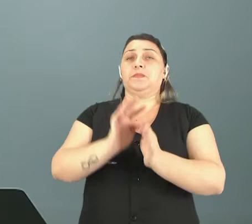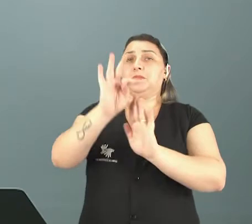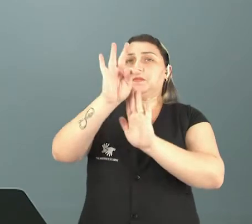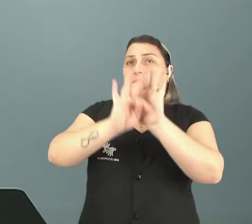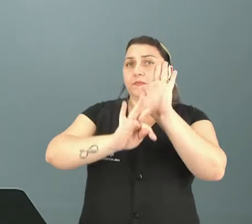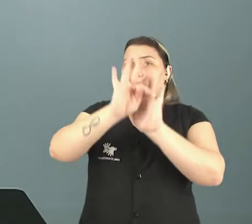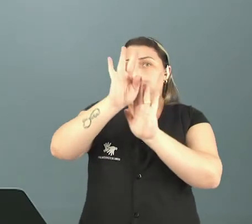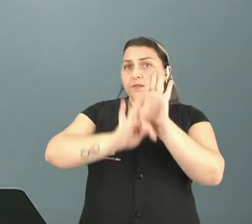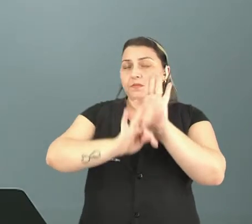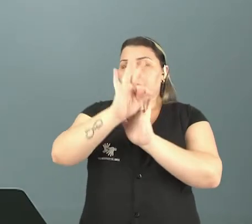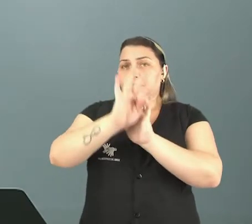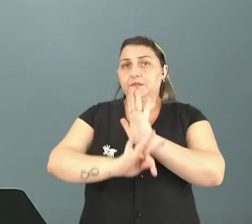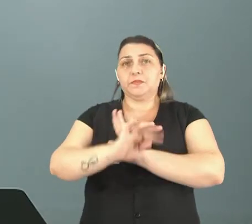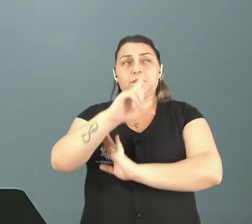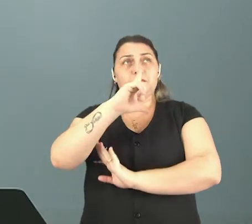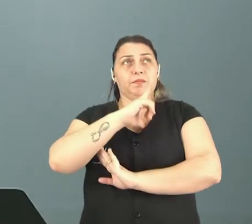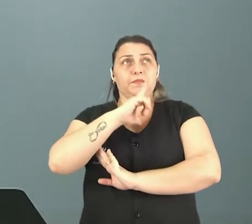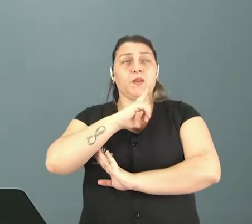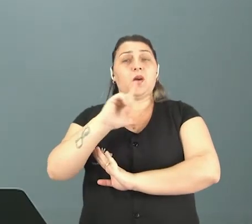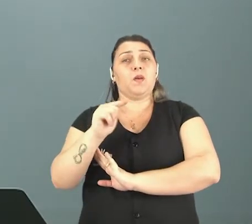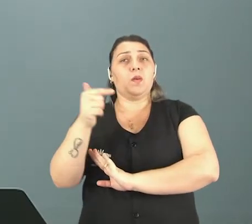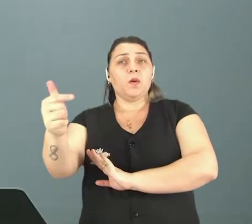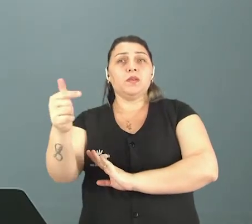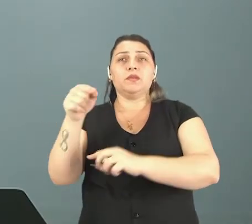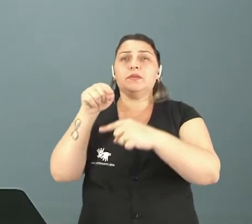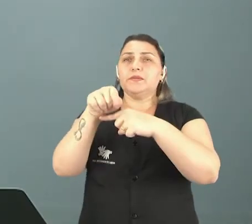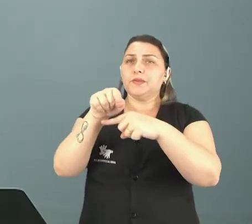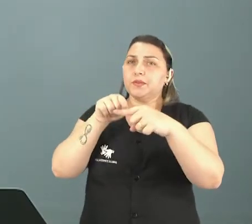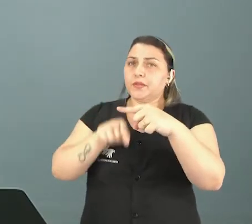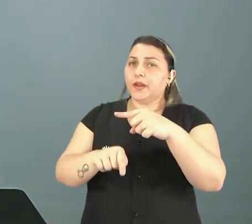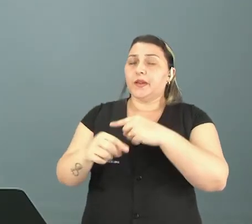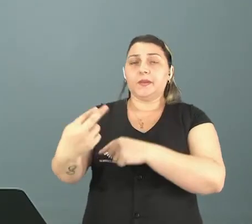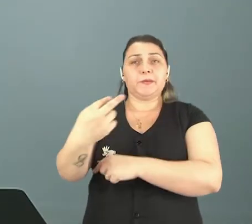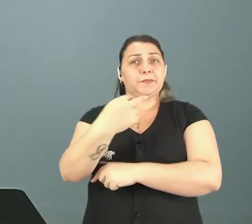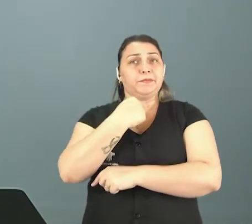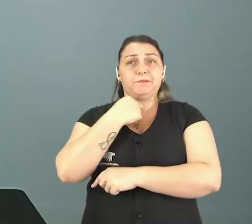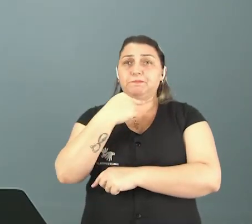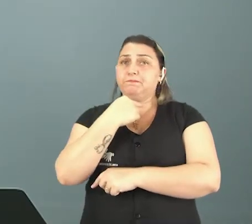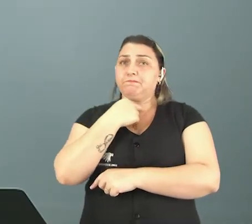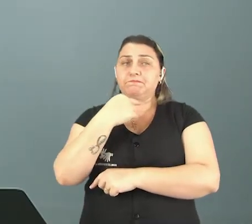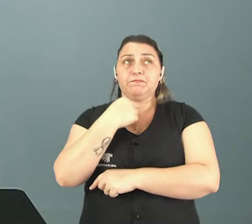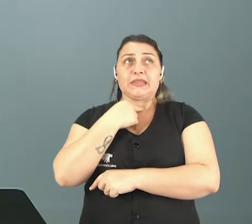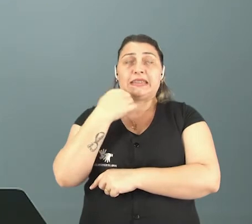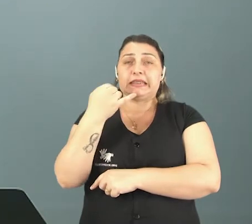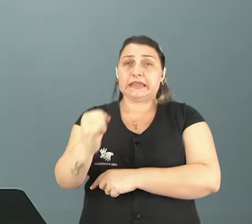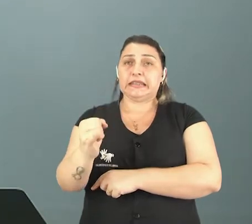texto, não teve que ter outra divisão, então eu não poderia mais, porque